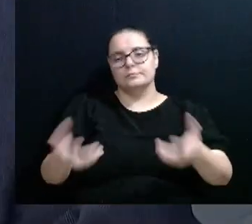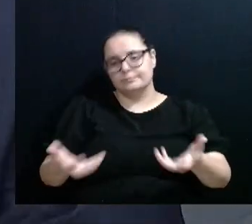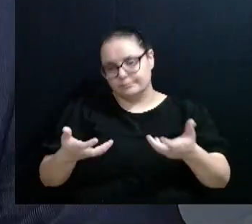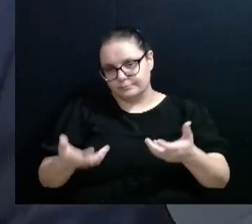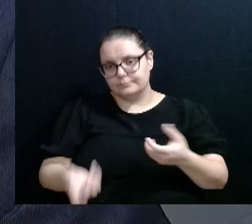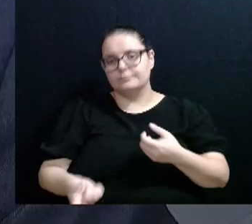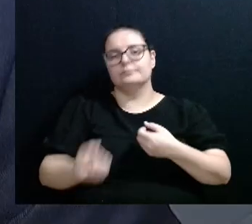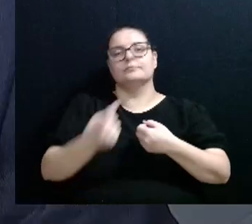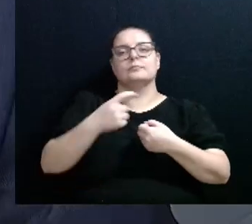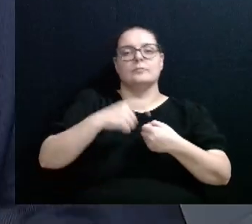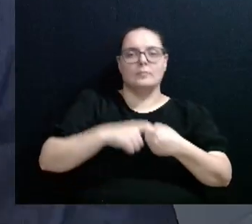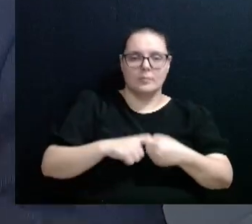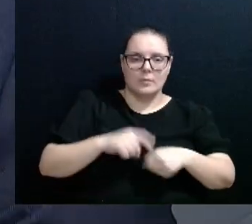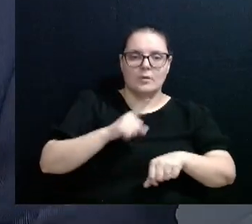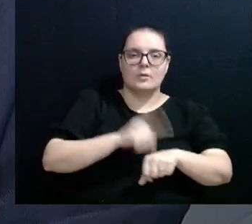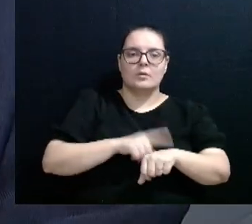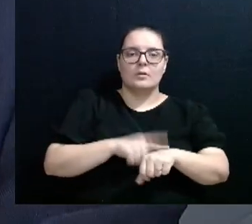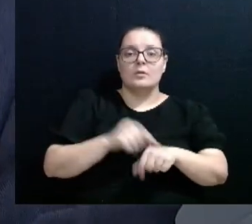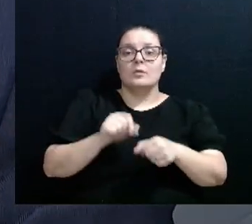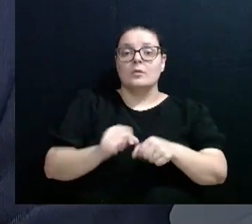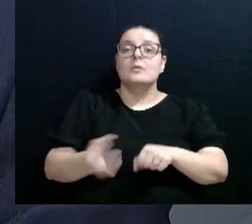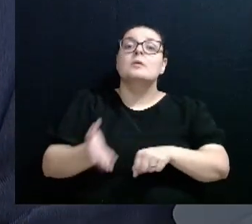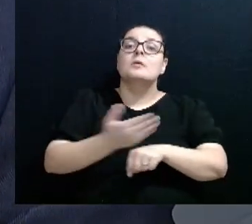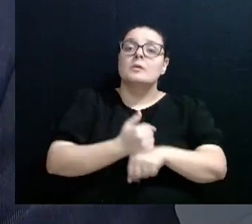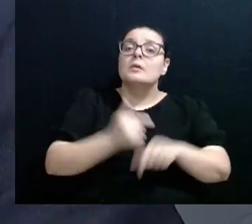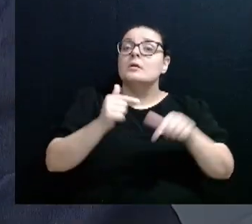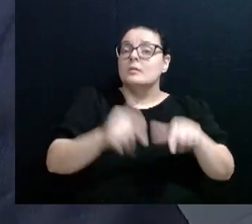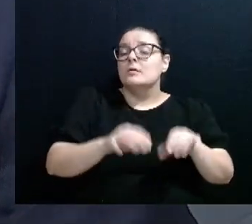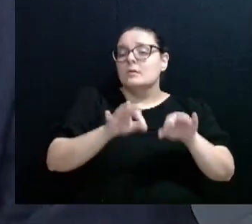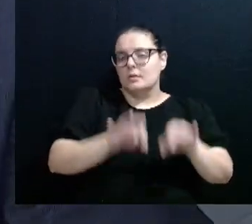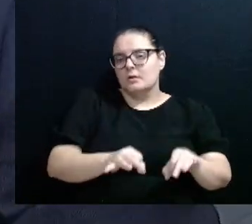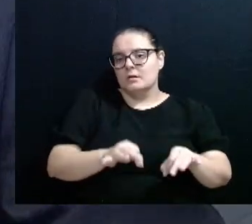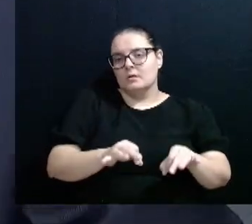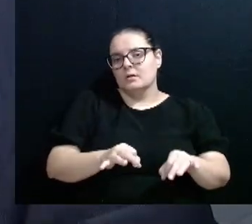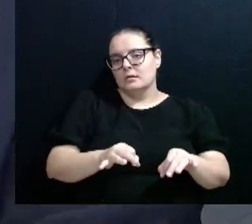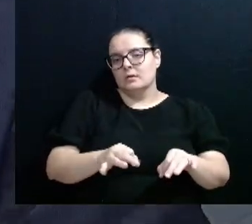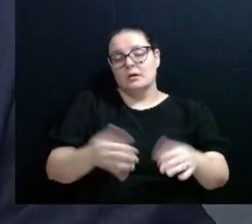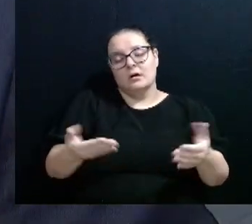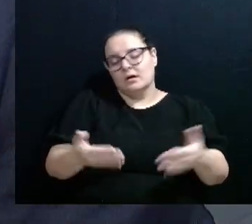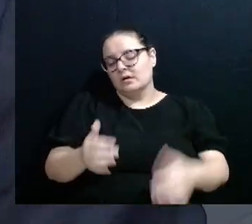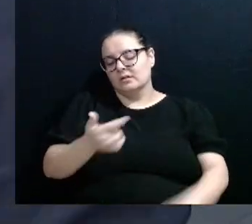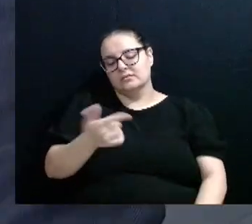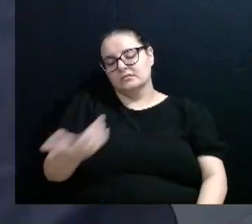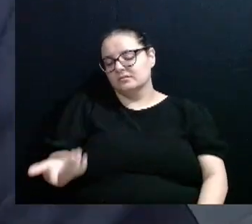o horário que eles estavam fazendo antes e fazendo certo. Hoje, eles não têm